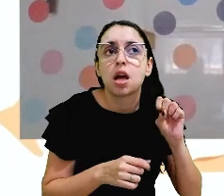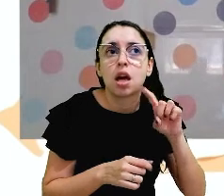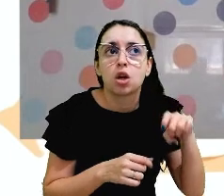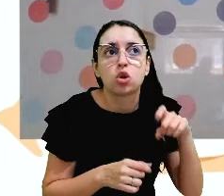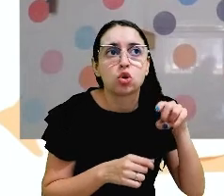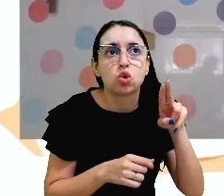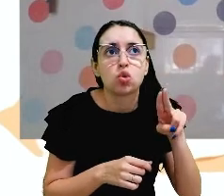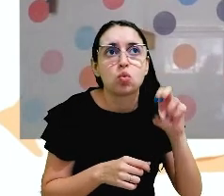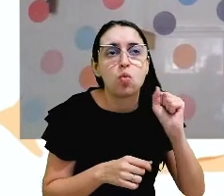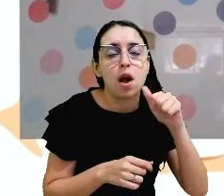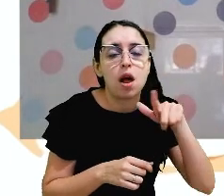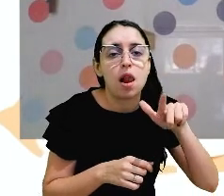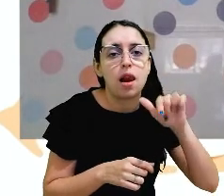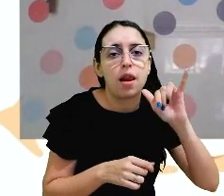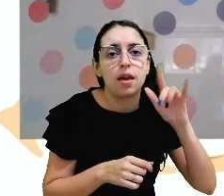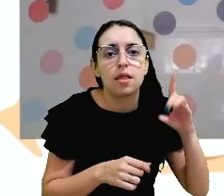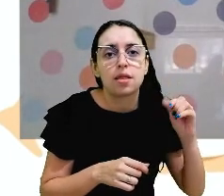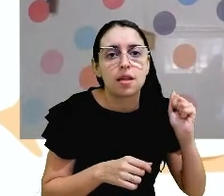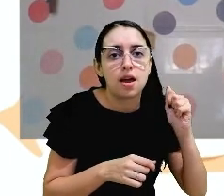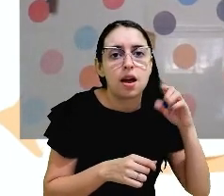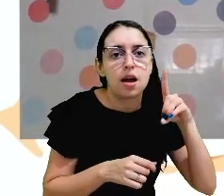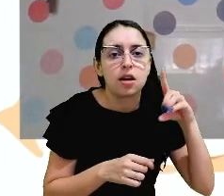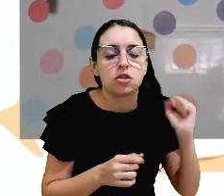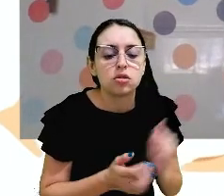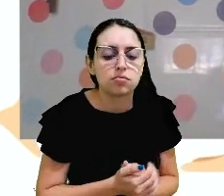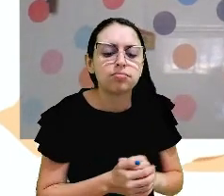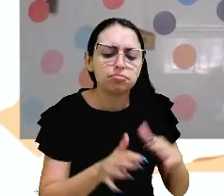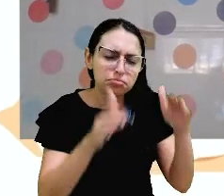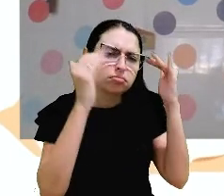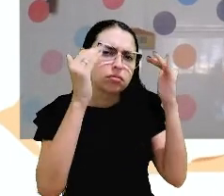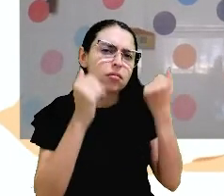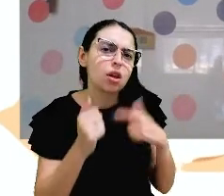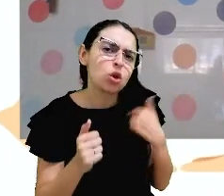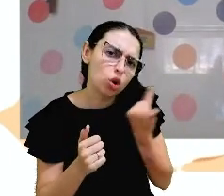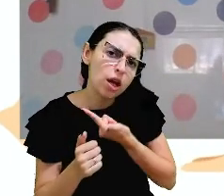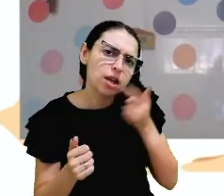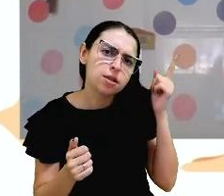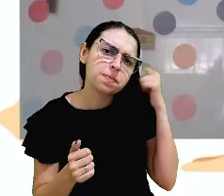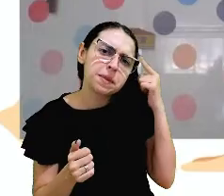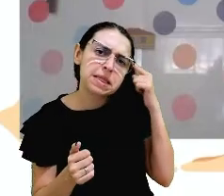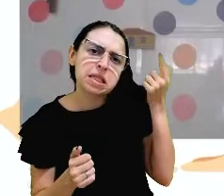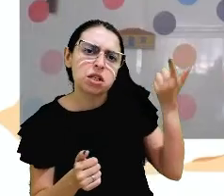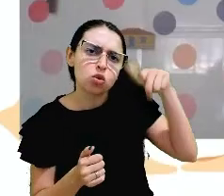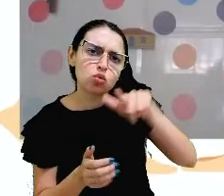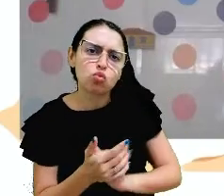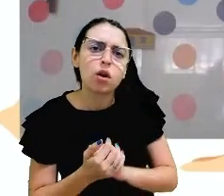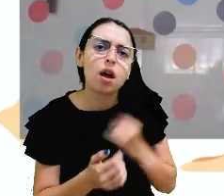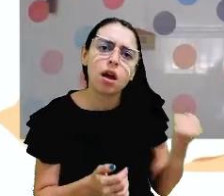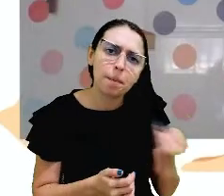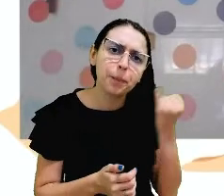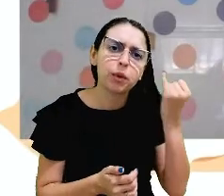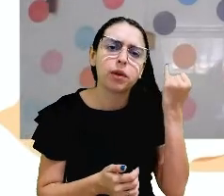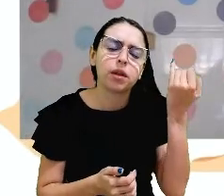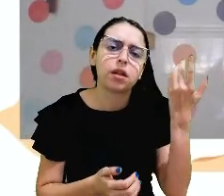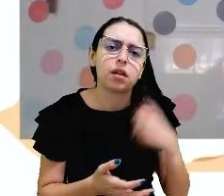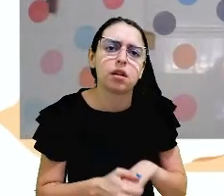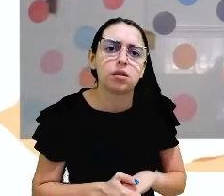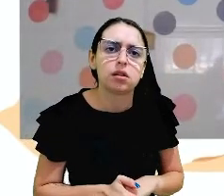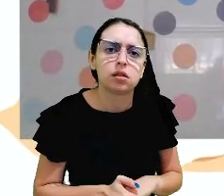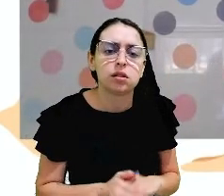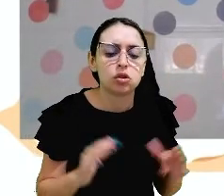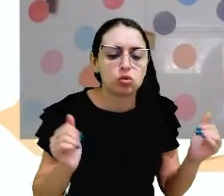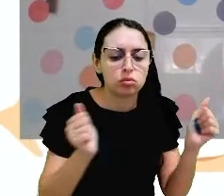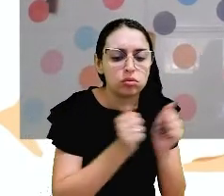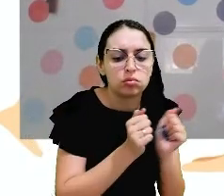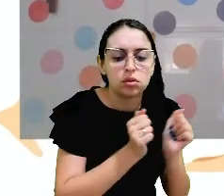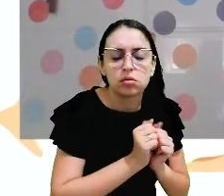controle. Então, seria muito interessante a gente repensar a importância da participação